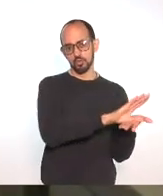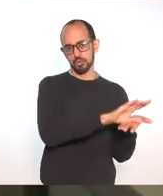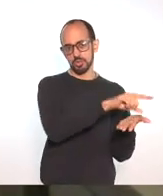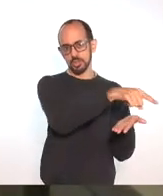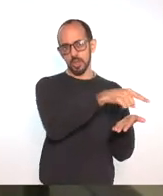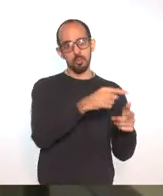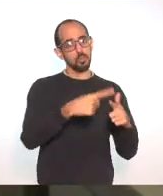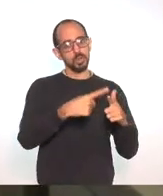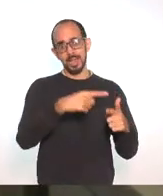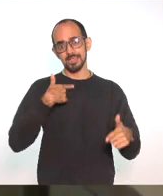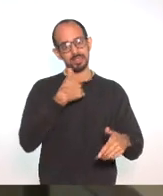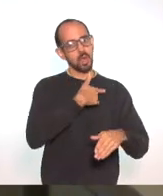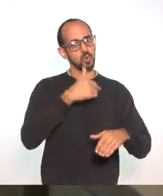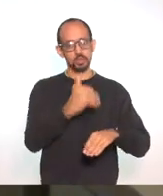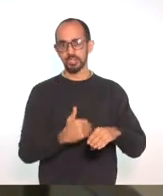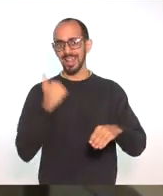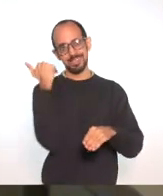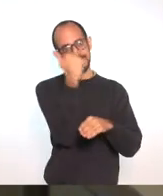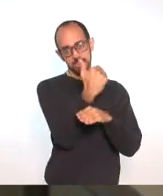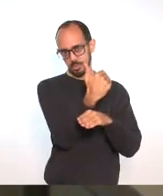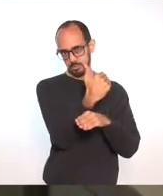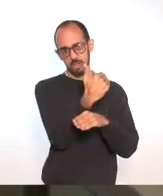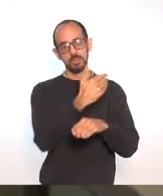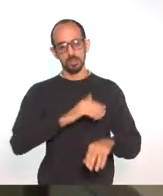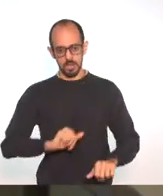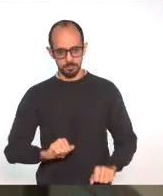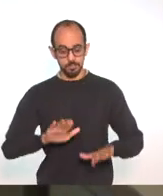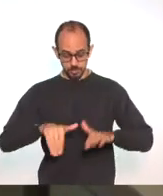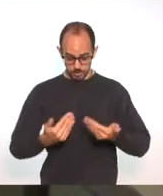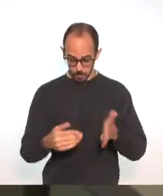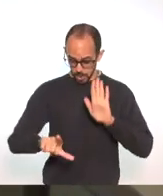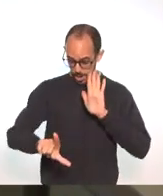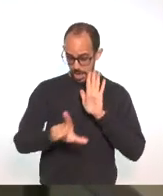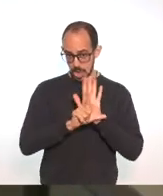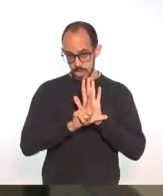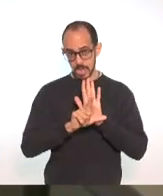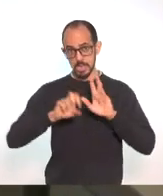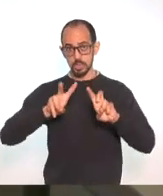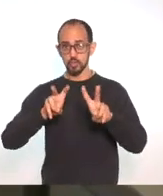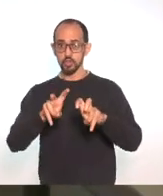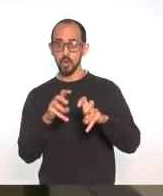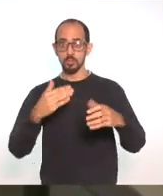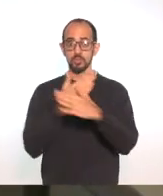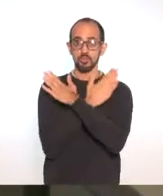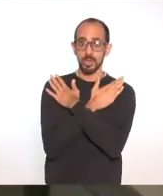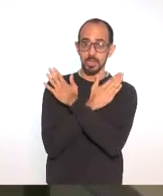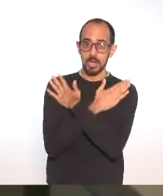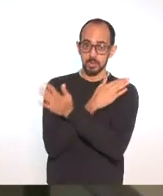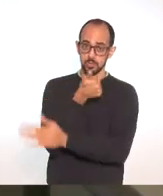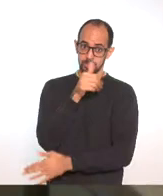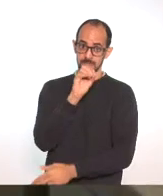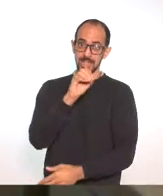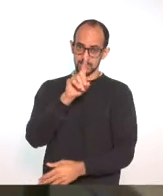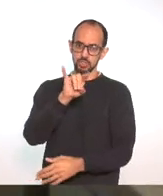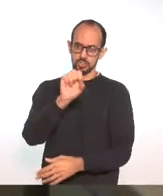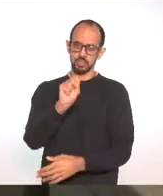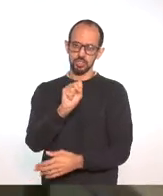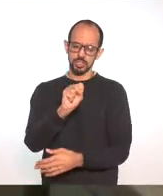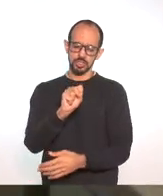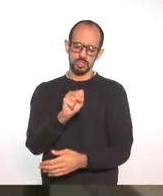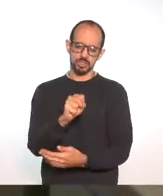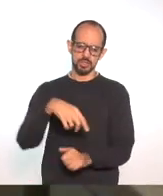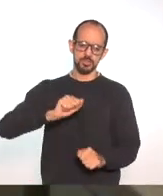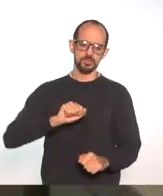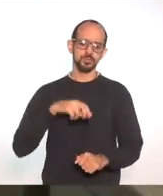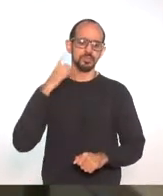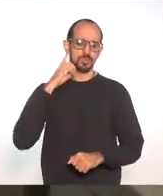a lei que diga respeito à extensão do espelhados e 10 dias Deputado Valdete